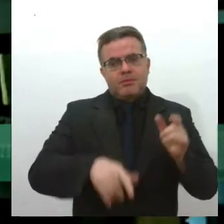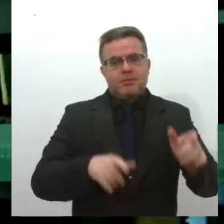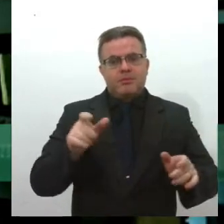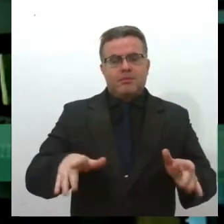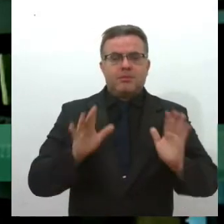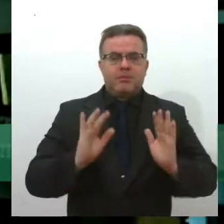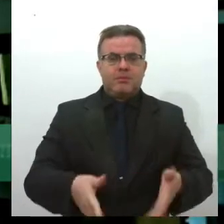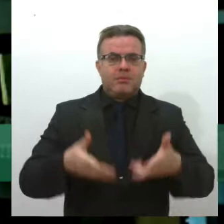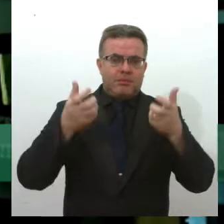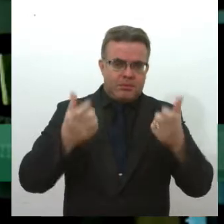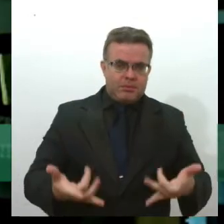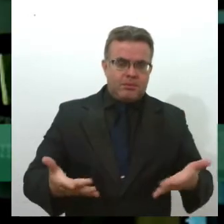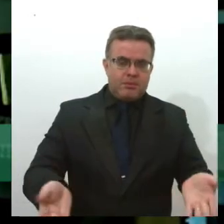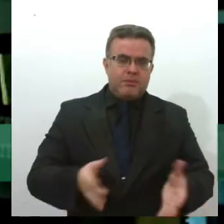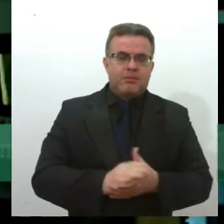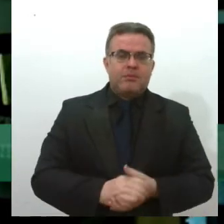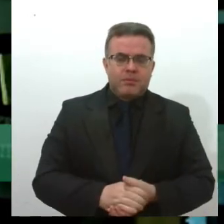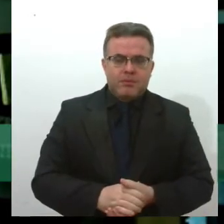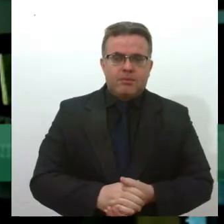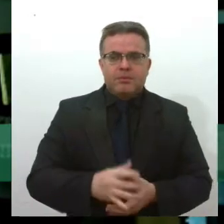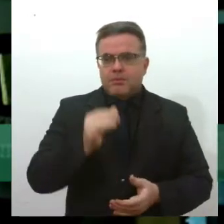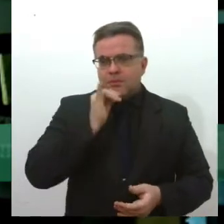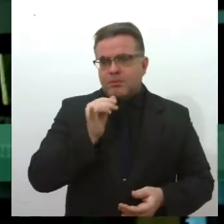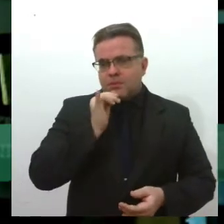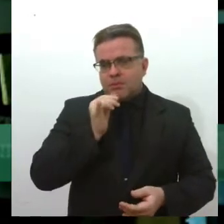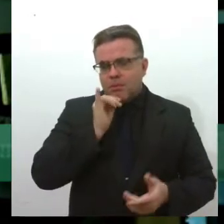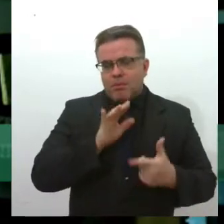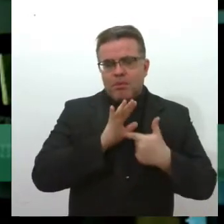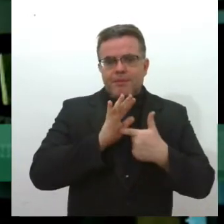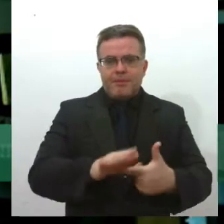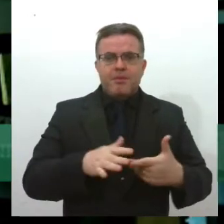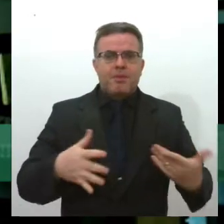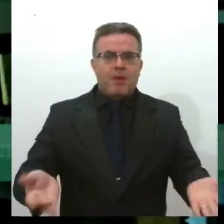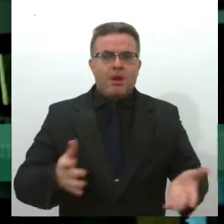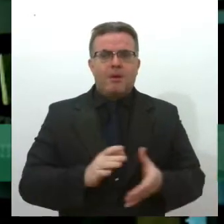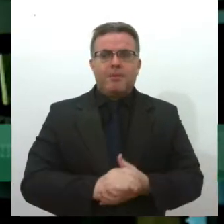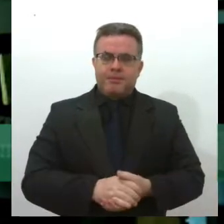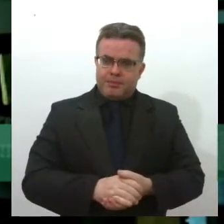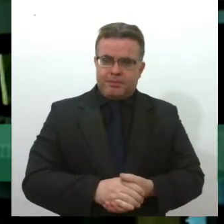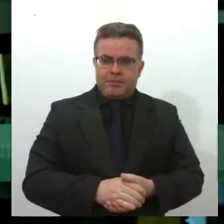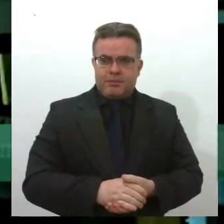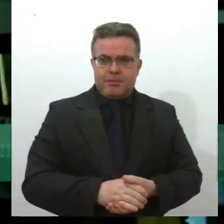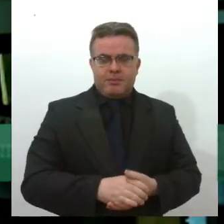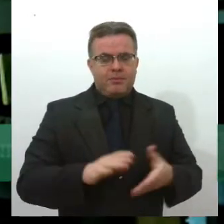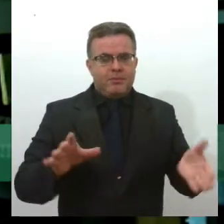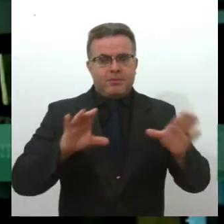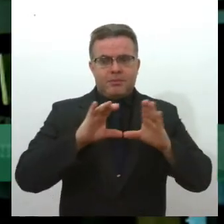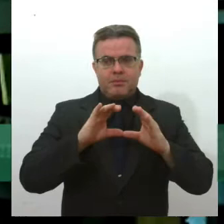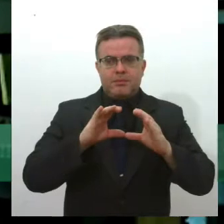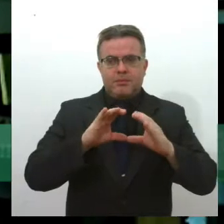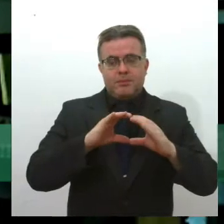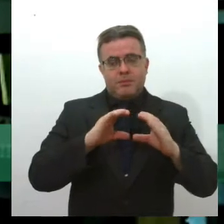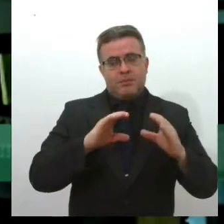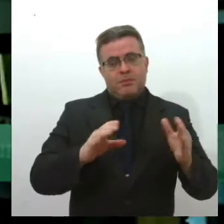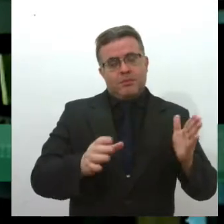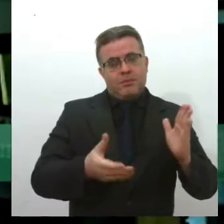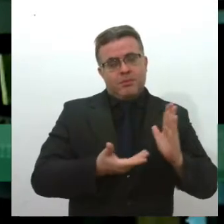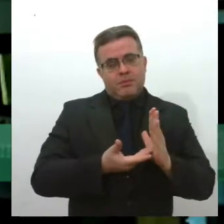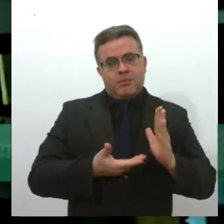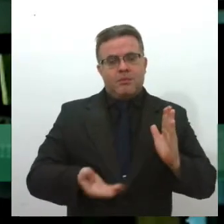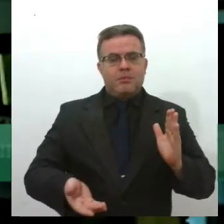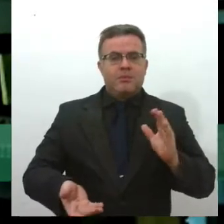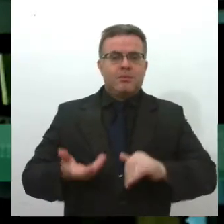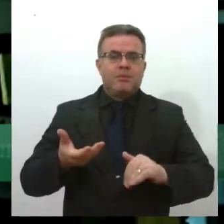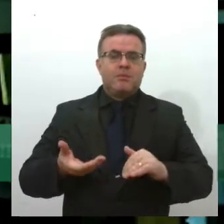aqui. Para dar alguns exemplos do que a gente está falando, a Câmara dos Deputados e o Senado, o Congresso Nacional, em